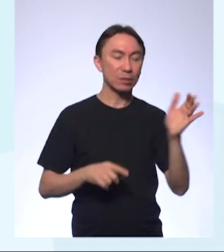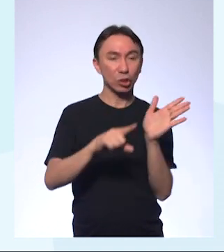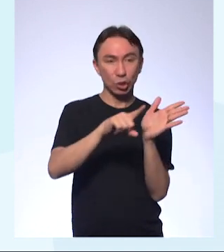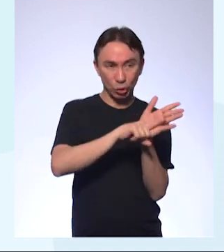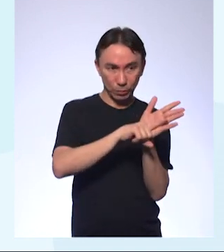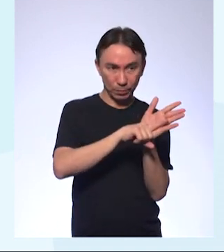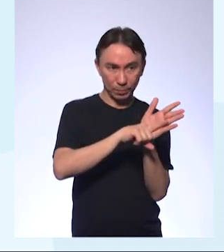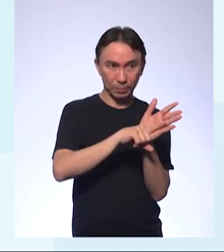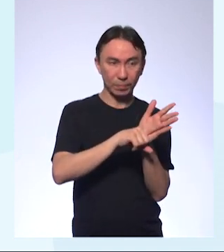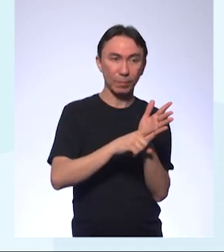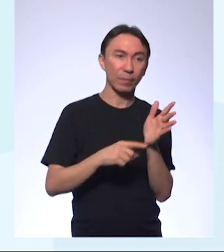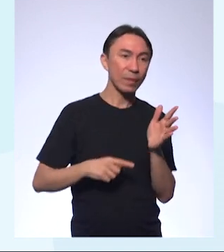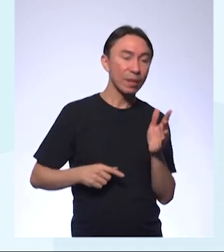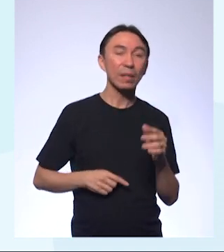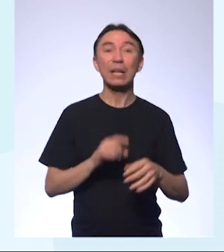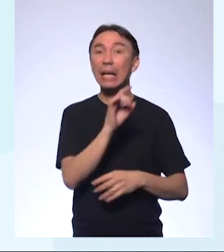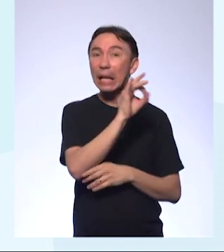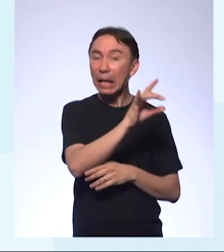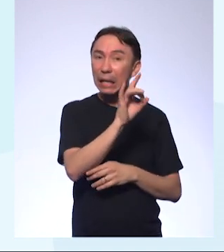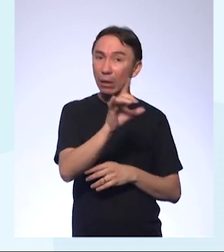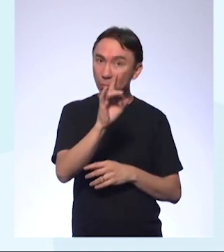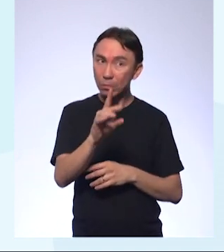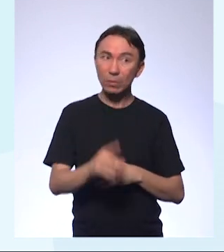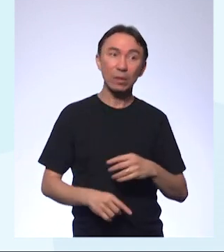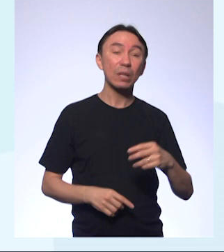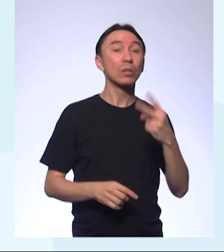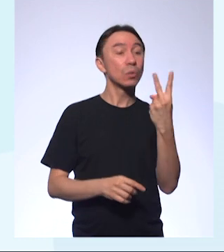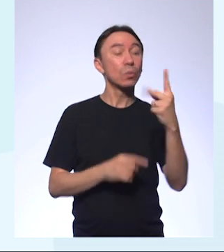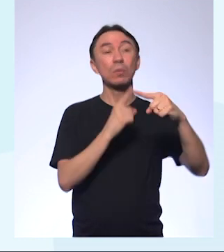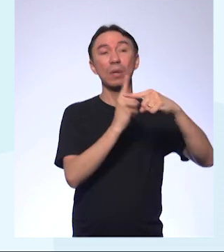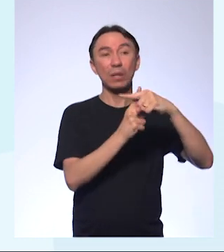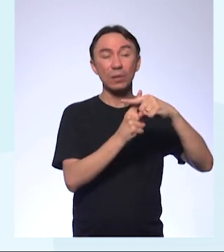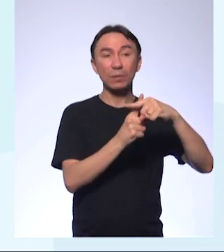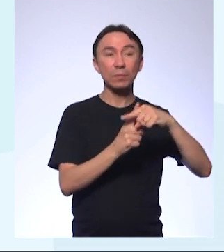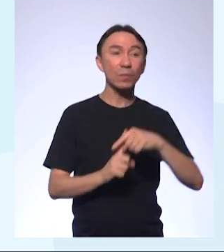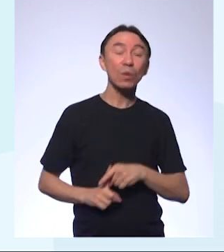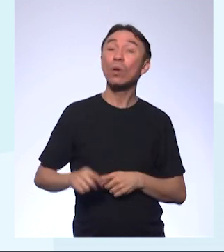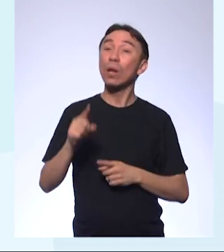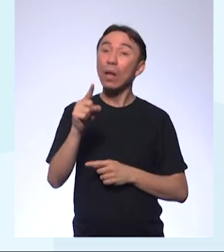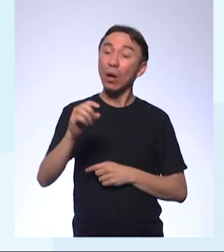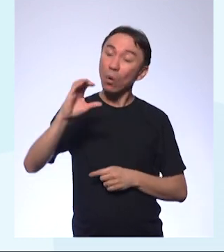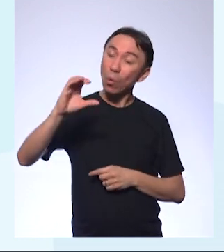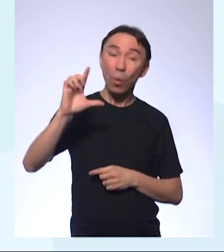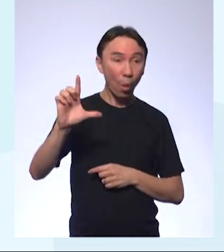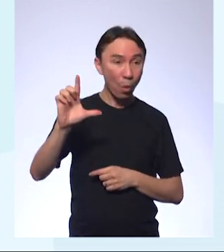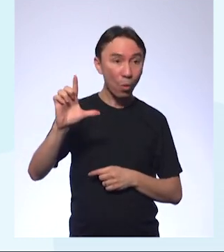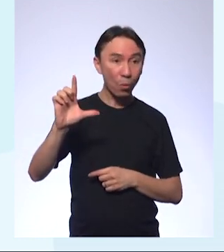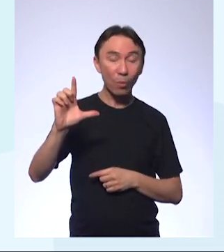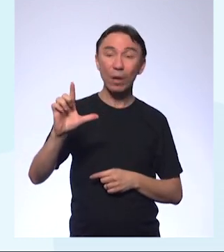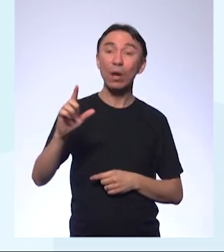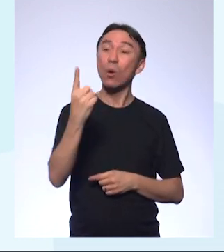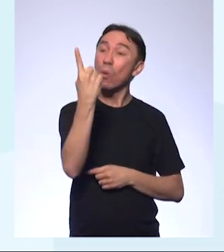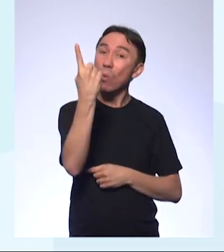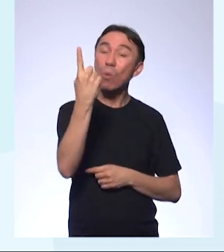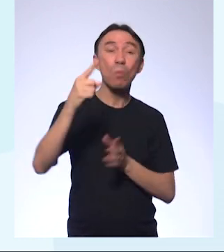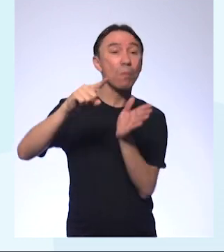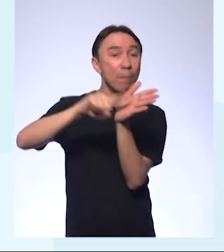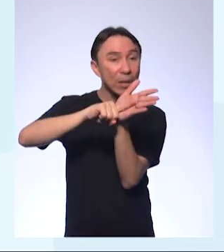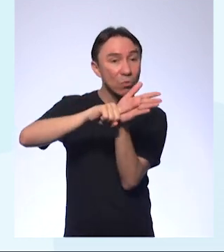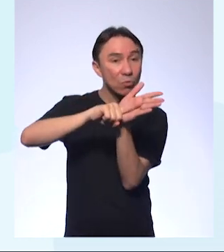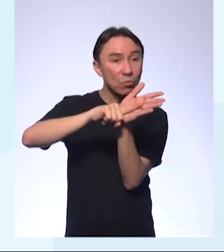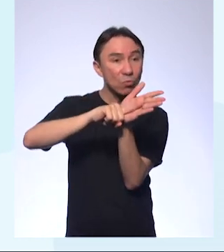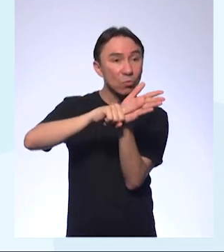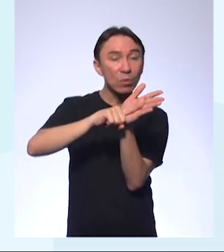2+, cada átomo de magnésio. O cloro é 1-, porque cada átomo de cloro recebe um